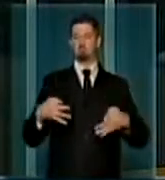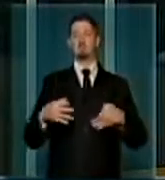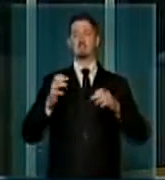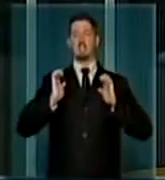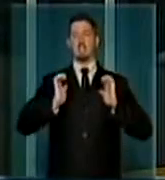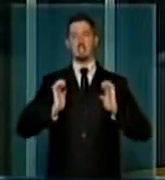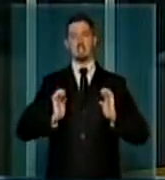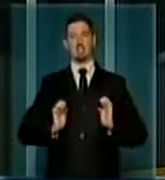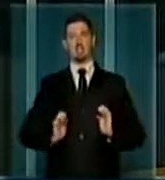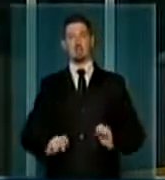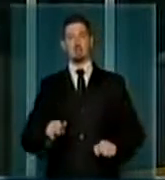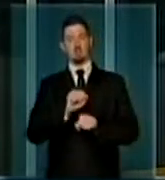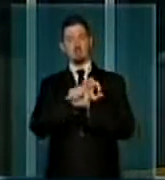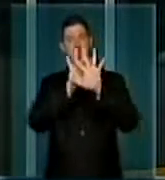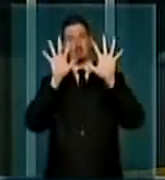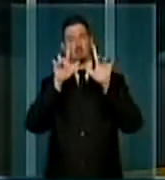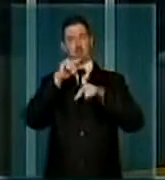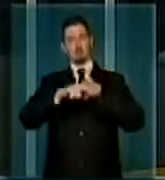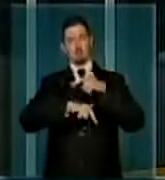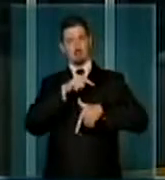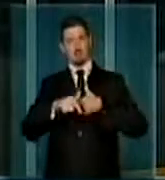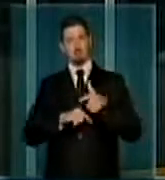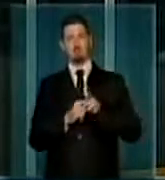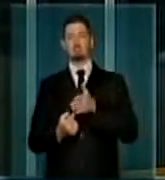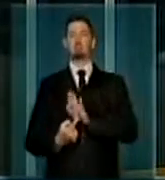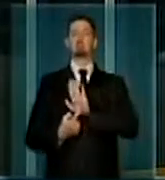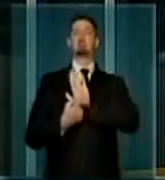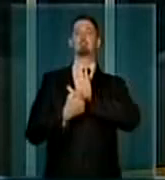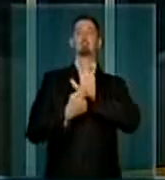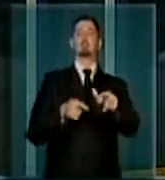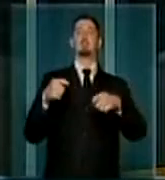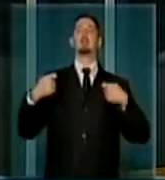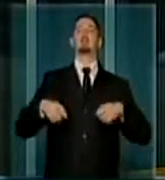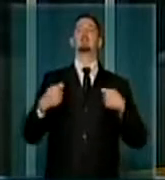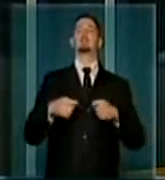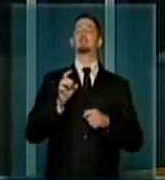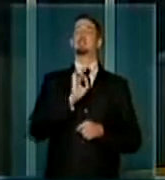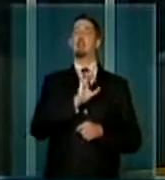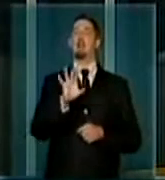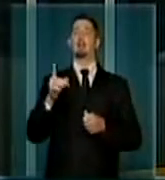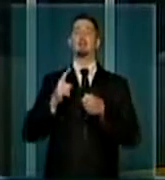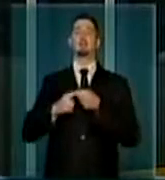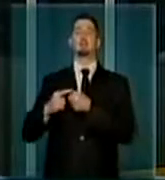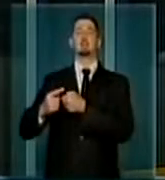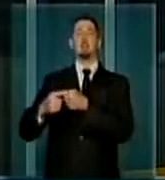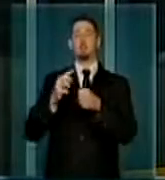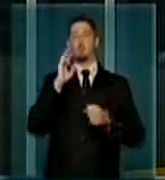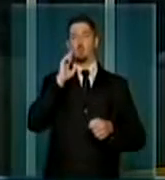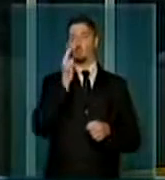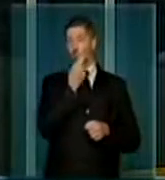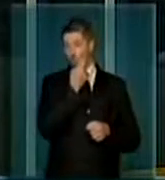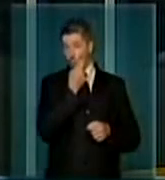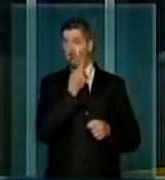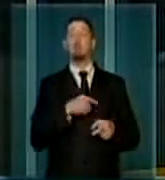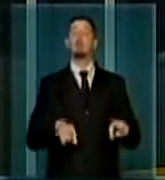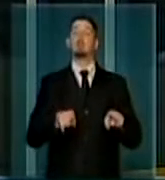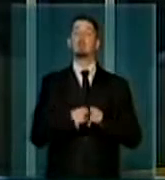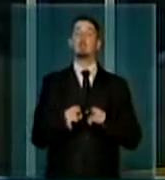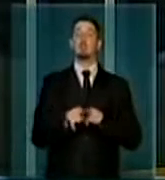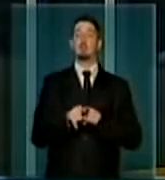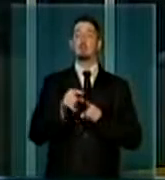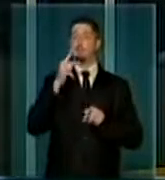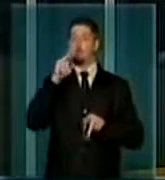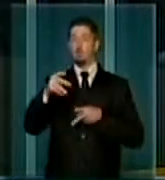honesta e transparente de trabalhar, de lidar com as demandas dos municípios, dialogando com todas as